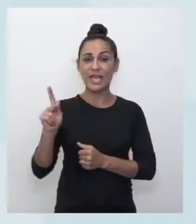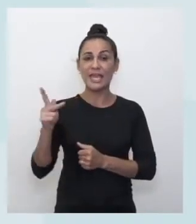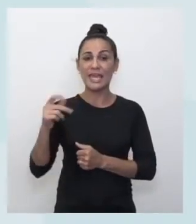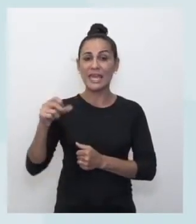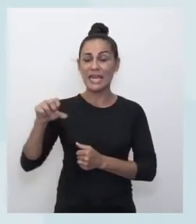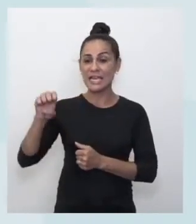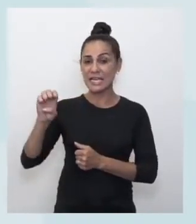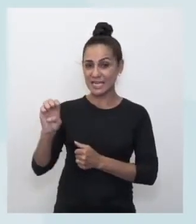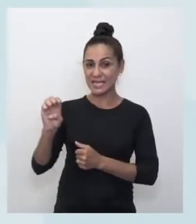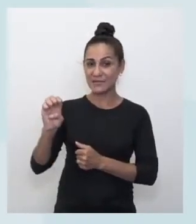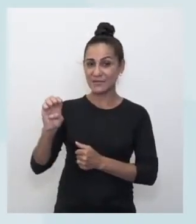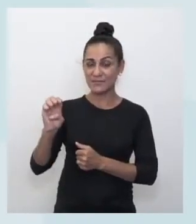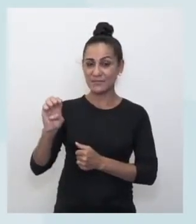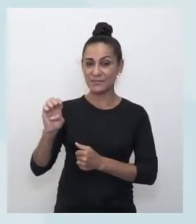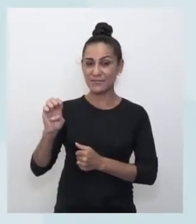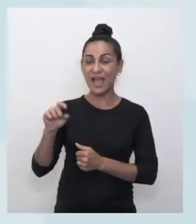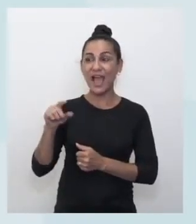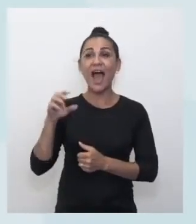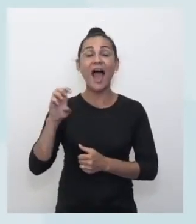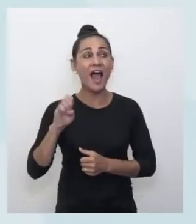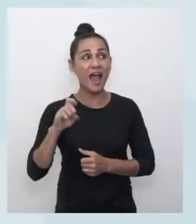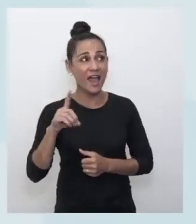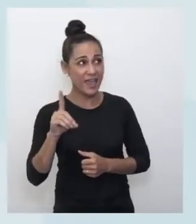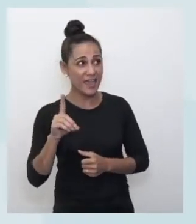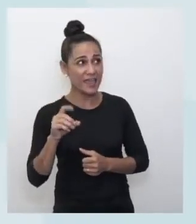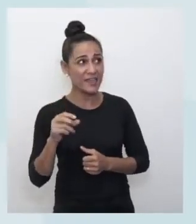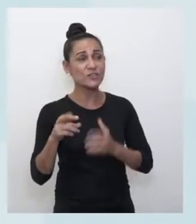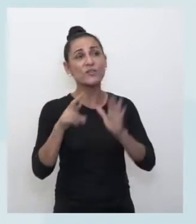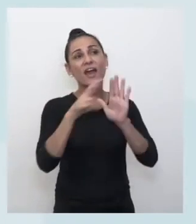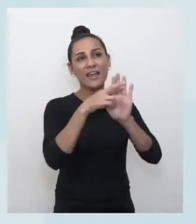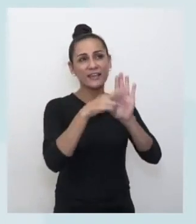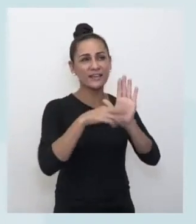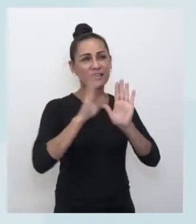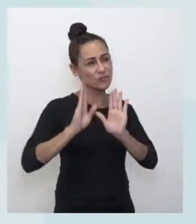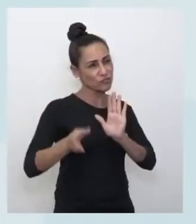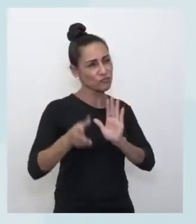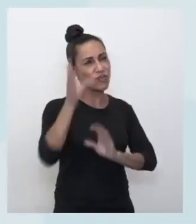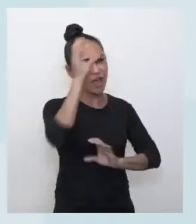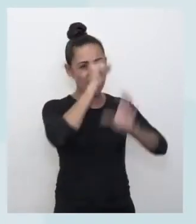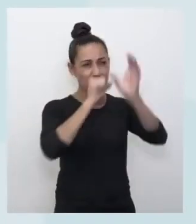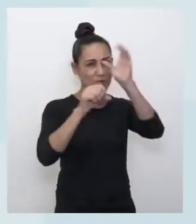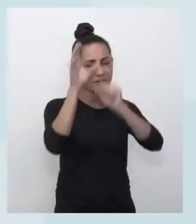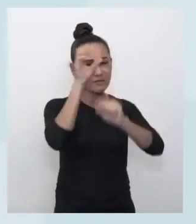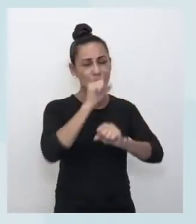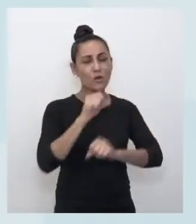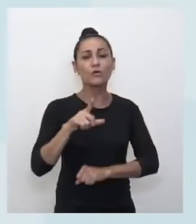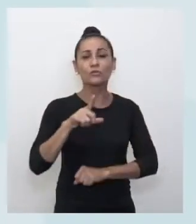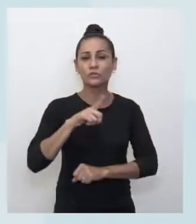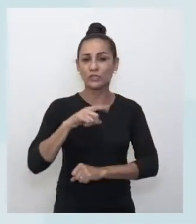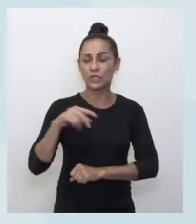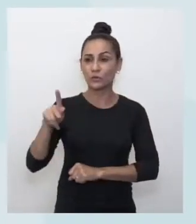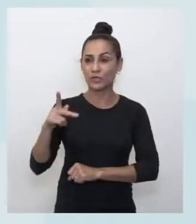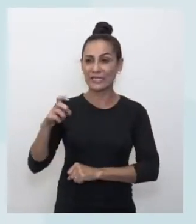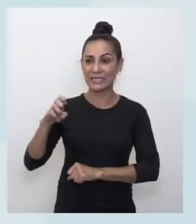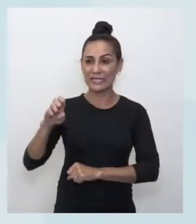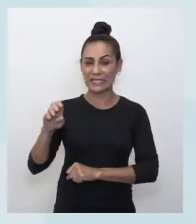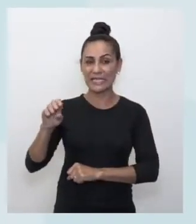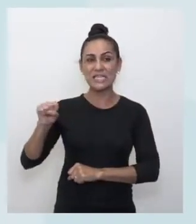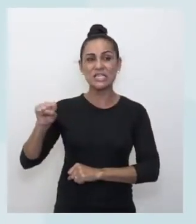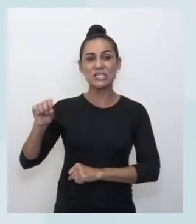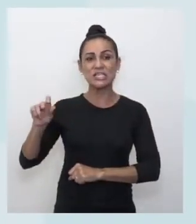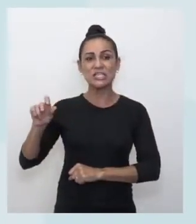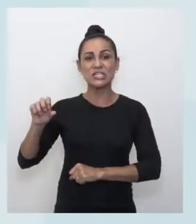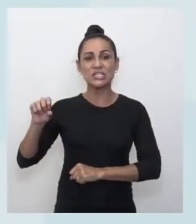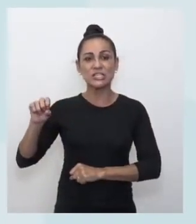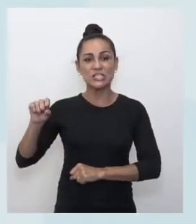Ah, legal. Então, Ed, vai cair naquela regrinha que a gente já aprendeu, né? Quando eu tenho he, she, it, eu